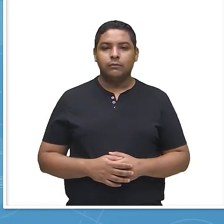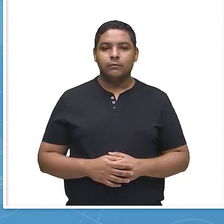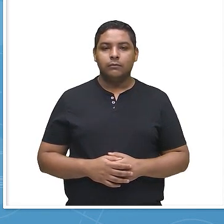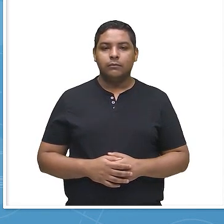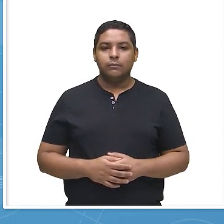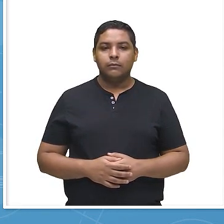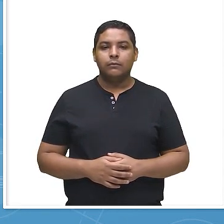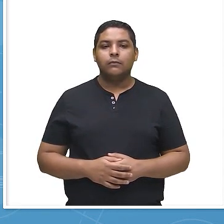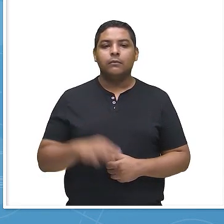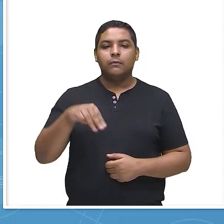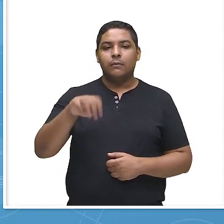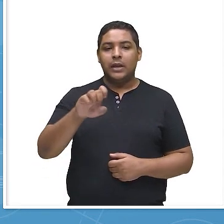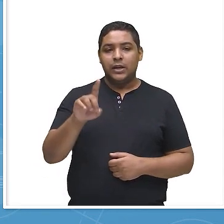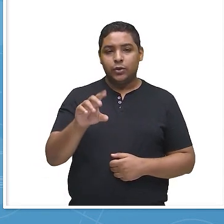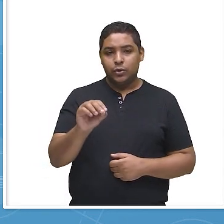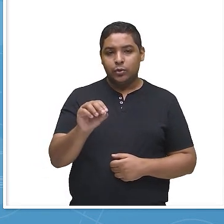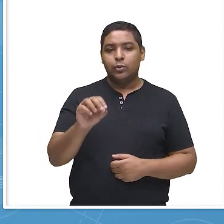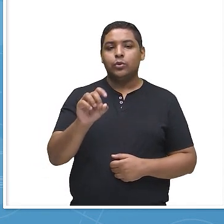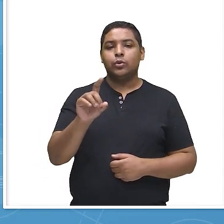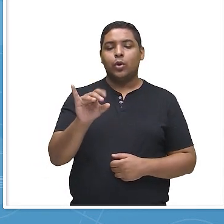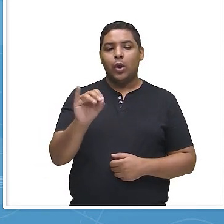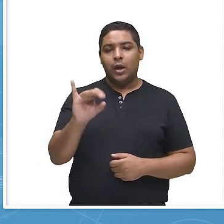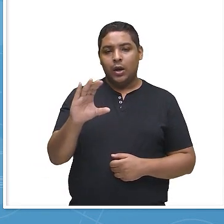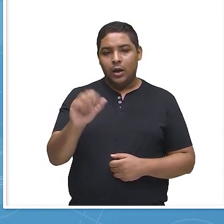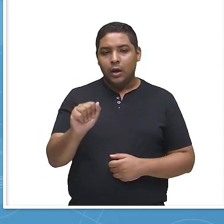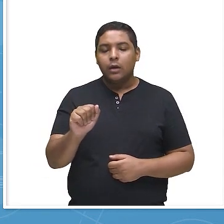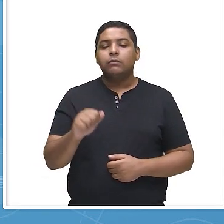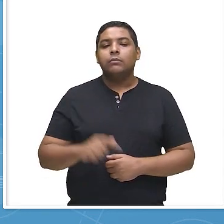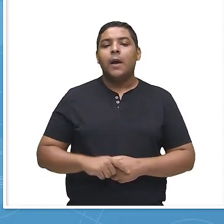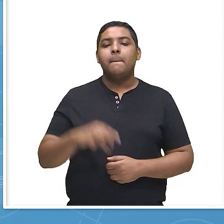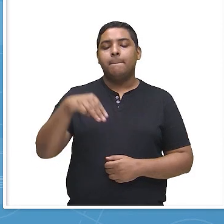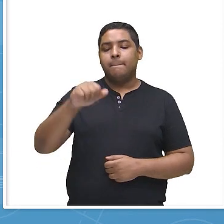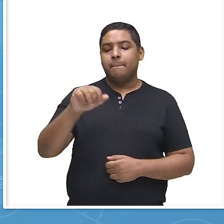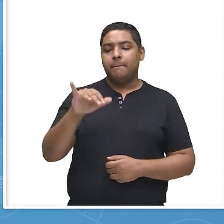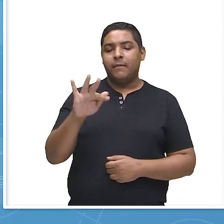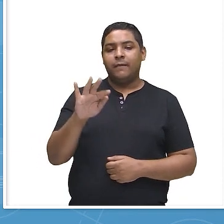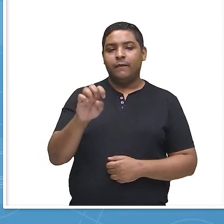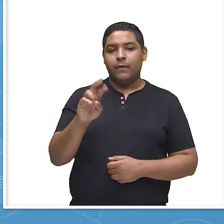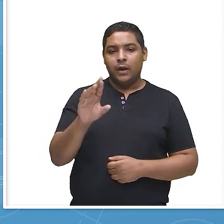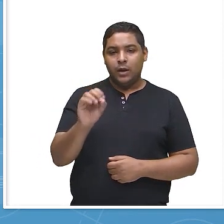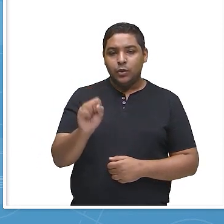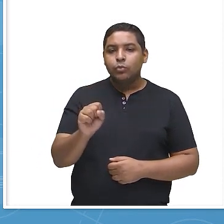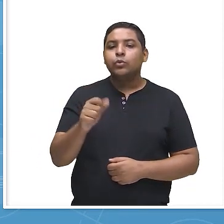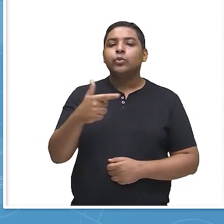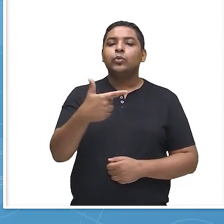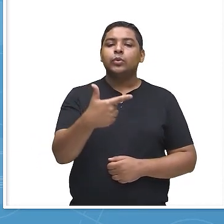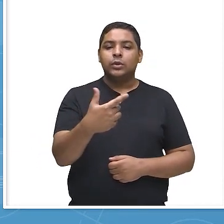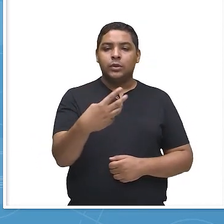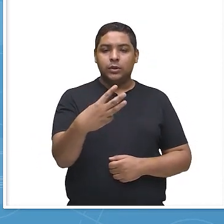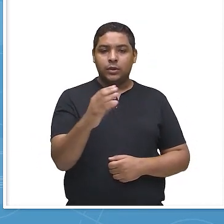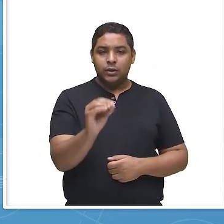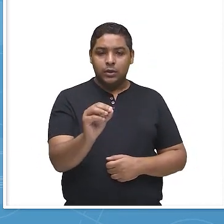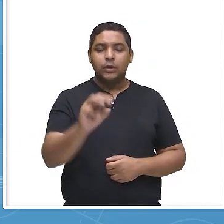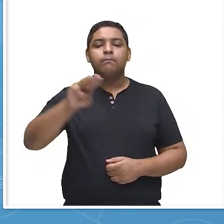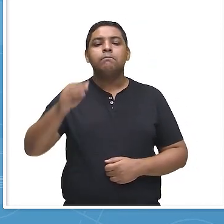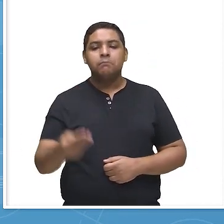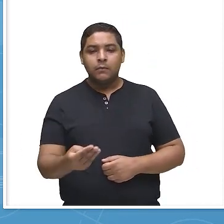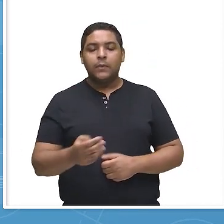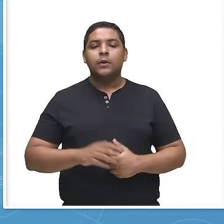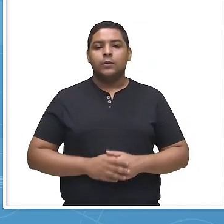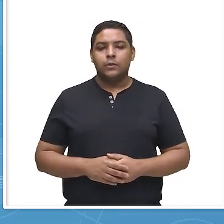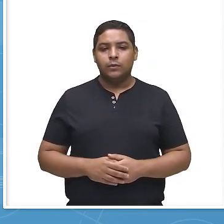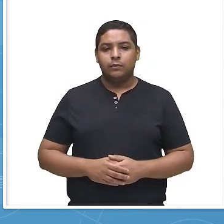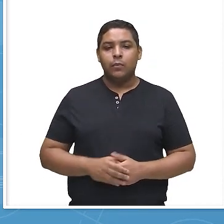Era Mesozoica. Mamíferos, 230 milhões. Surgimento dos